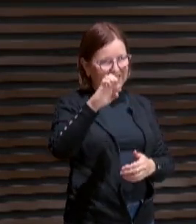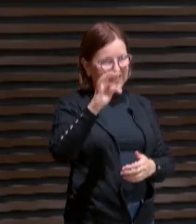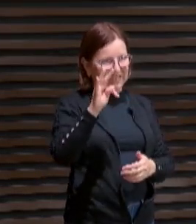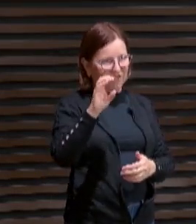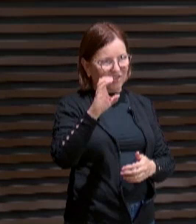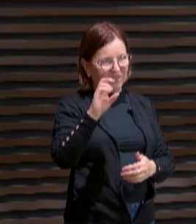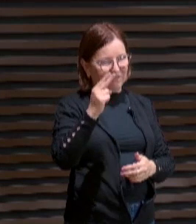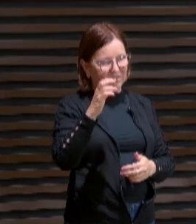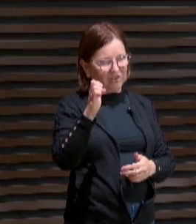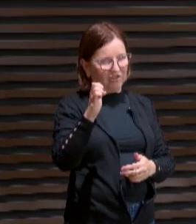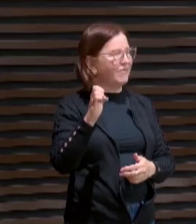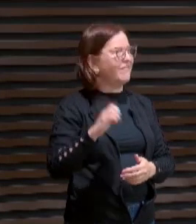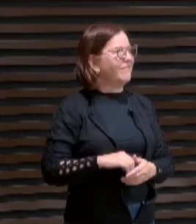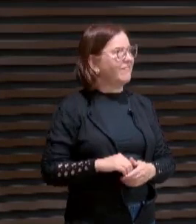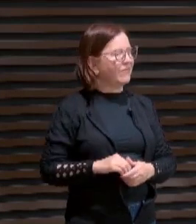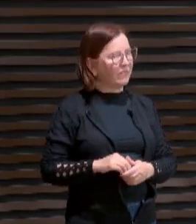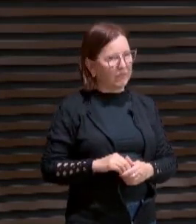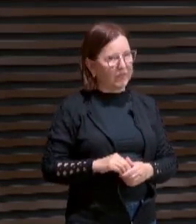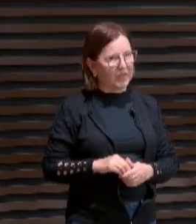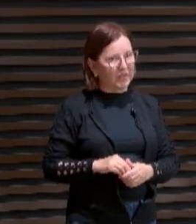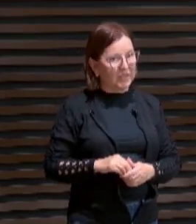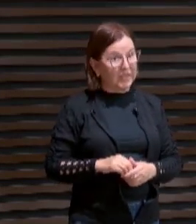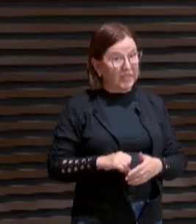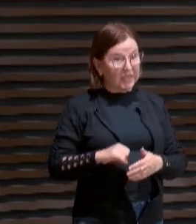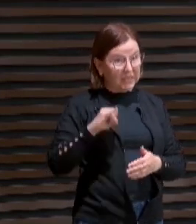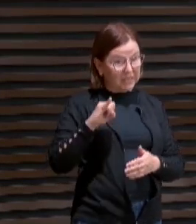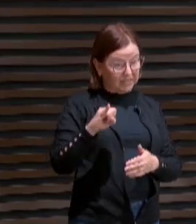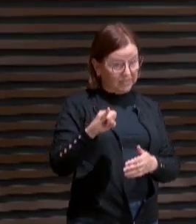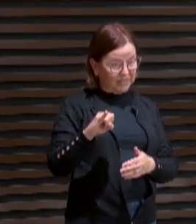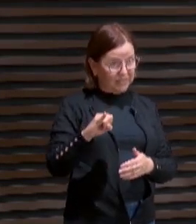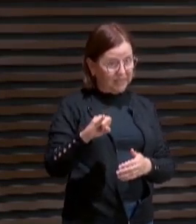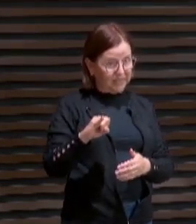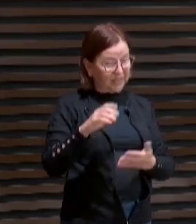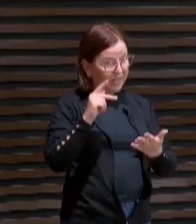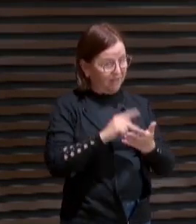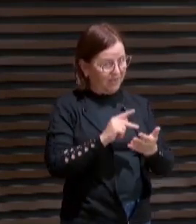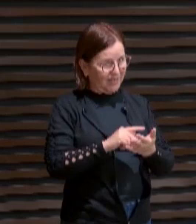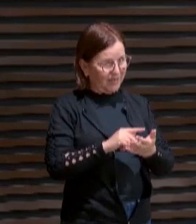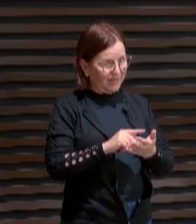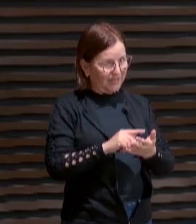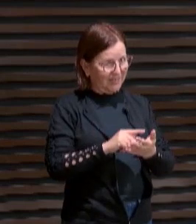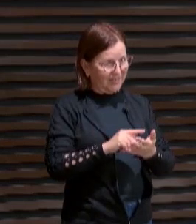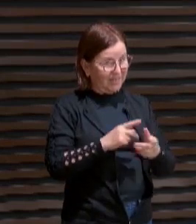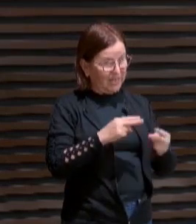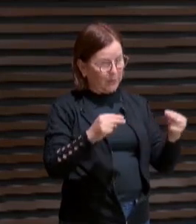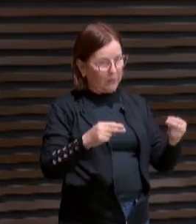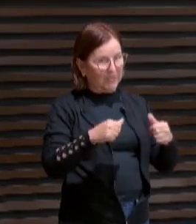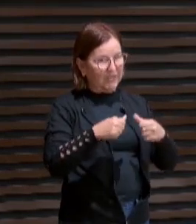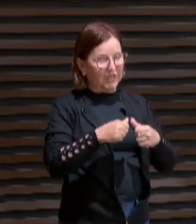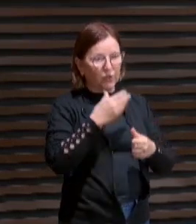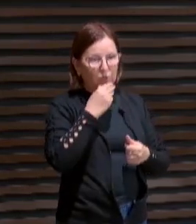E se ele disse, se é verdade, o que Nietzsche disse nesses dois